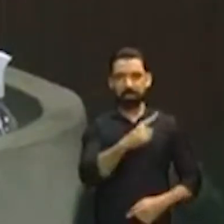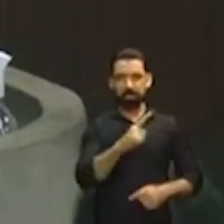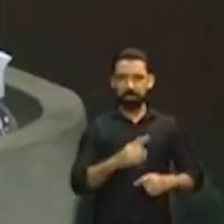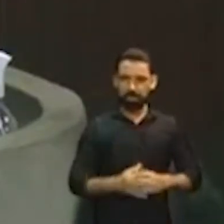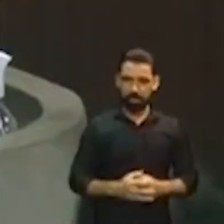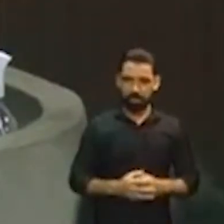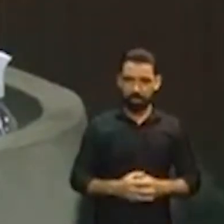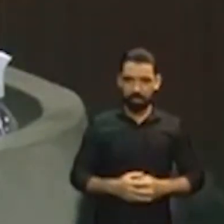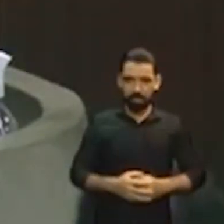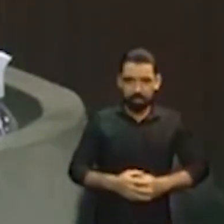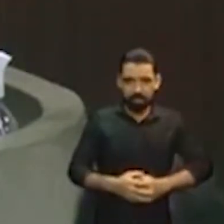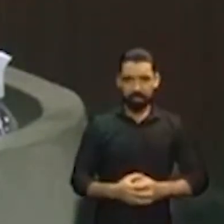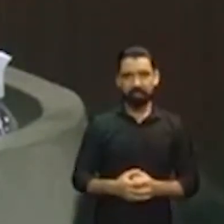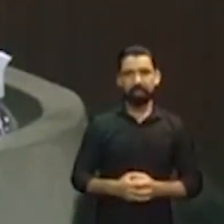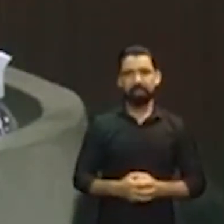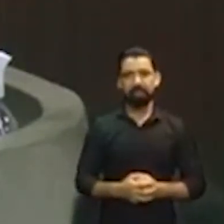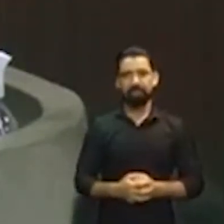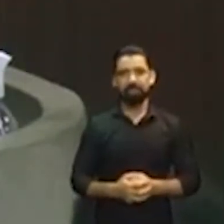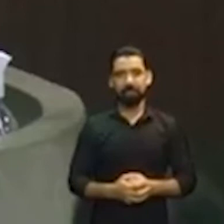universo. Aí ontem,